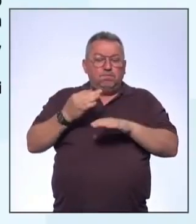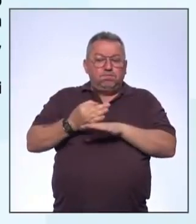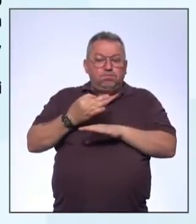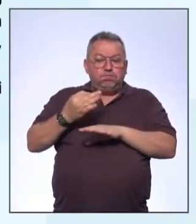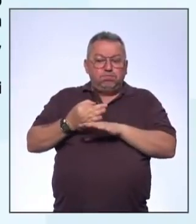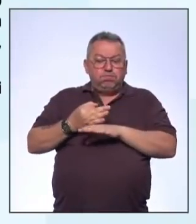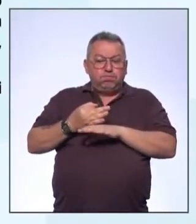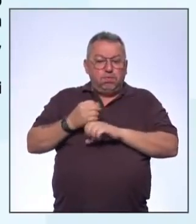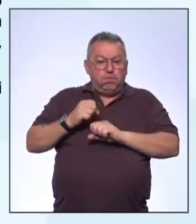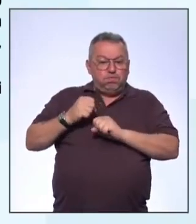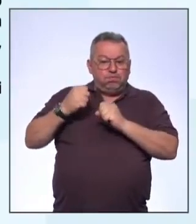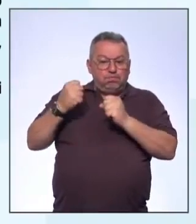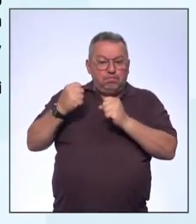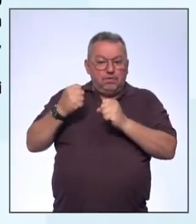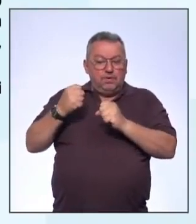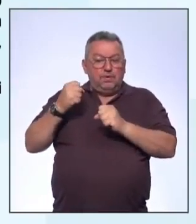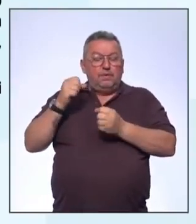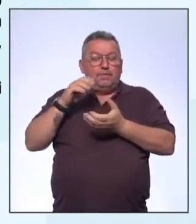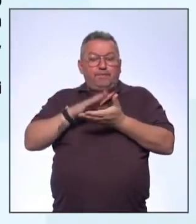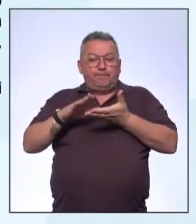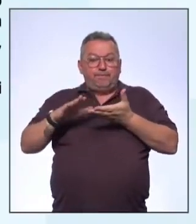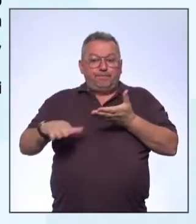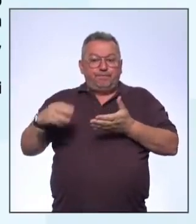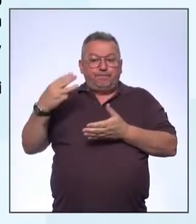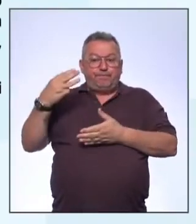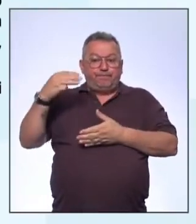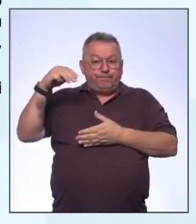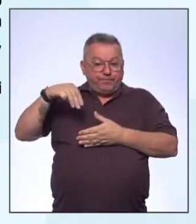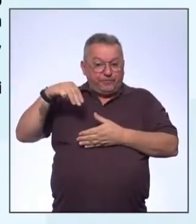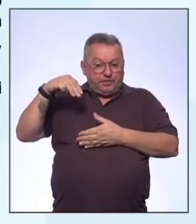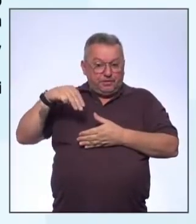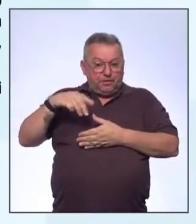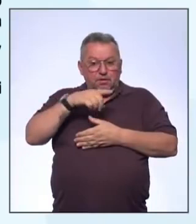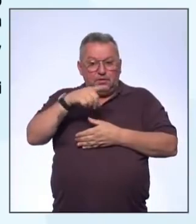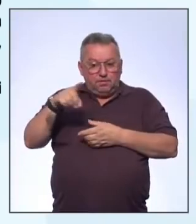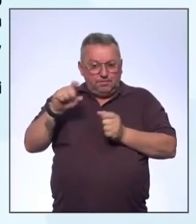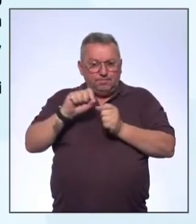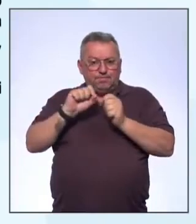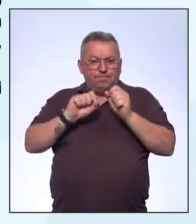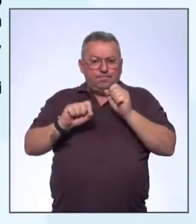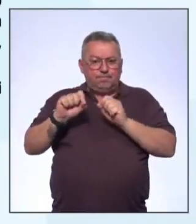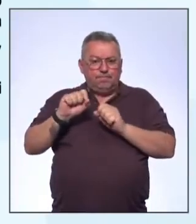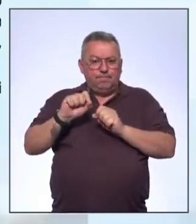resistência? Essa atividade nós vamos dar 3 minutos para vocês